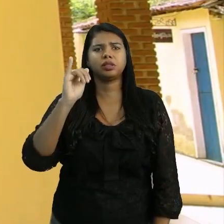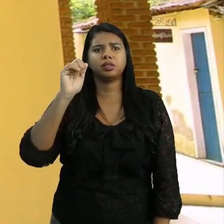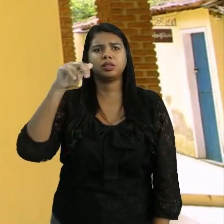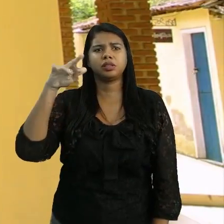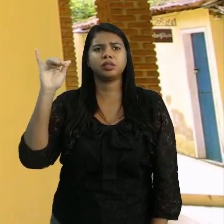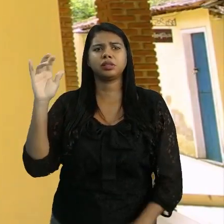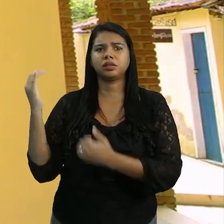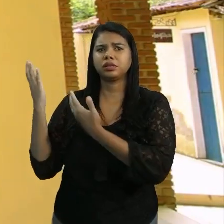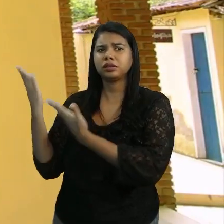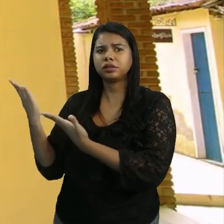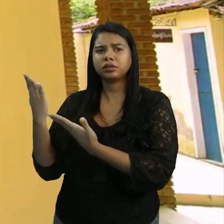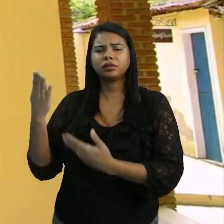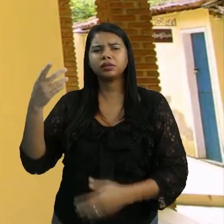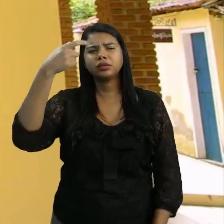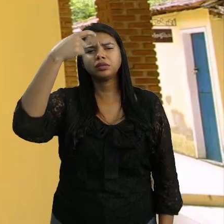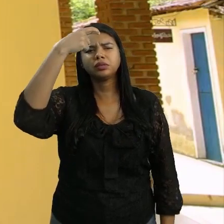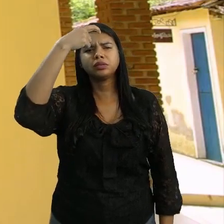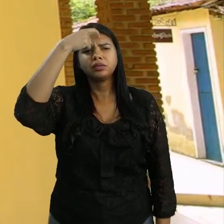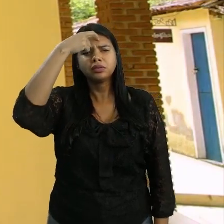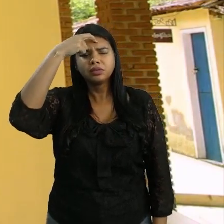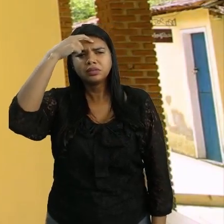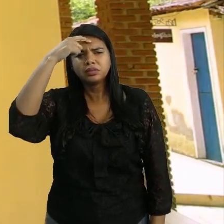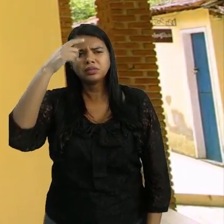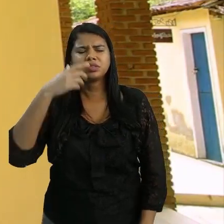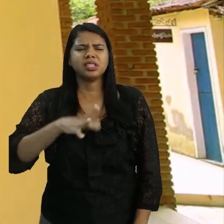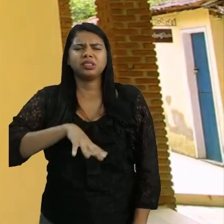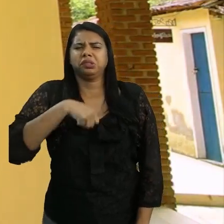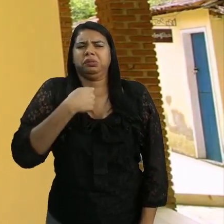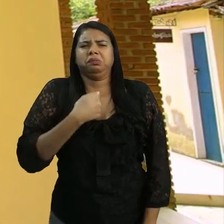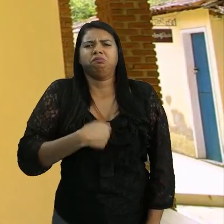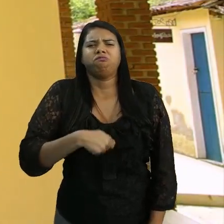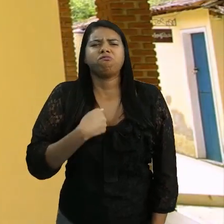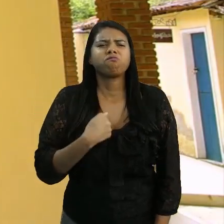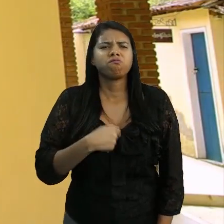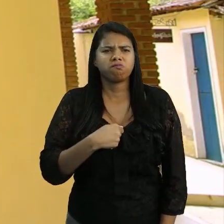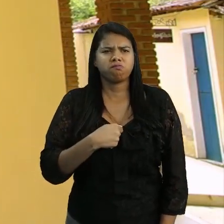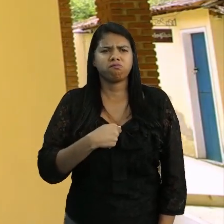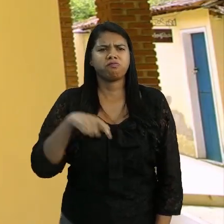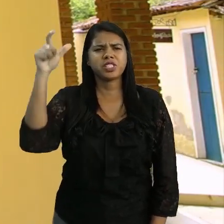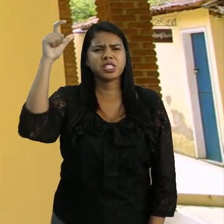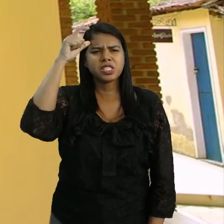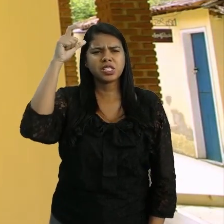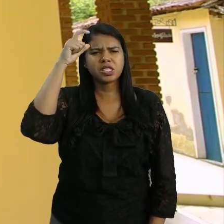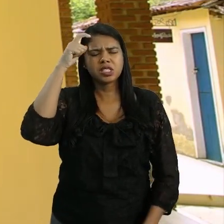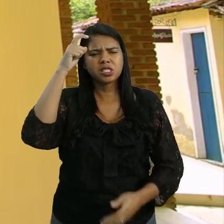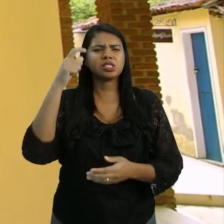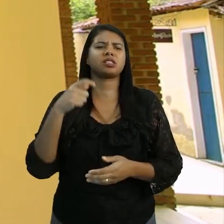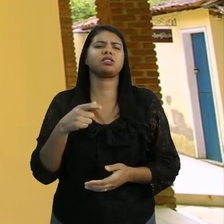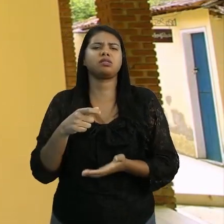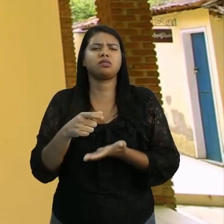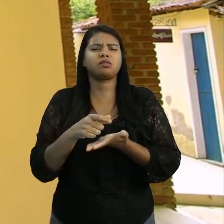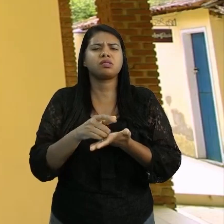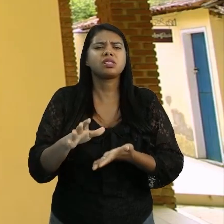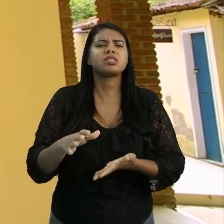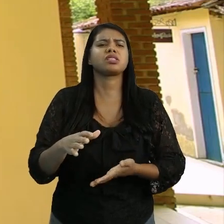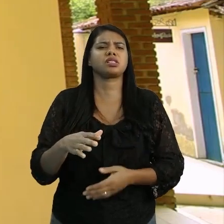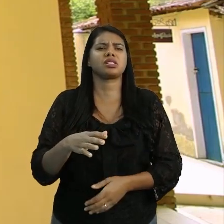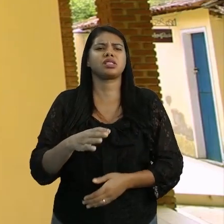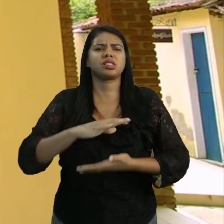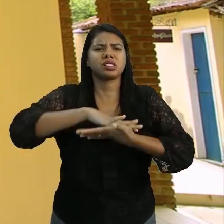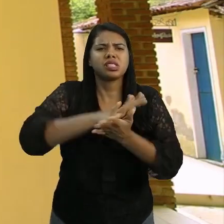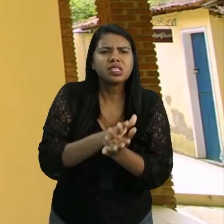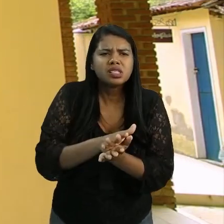Nishinradeva. Nishinradeva. Isso. Maravilha, mas assim, me chamou muita atenção. Qual é o significado dela, Guru? O significado dessa história aconteceu